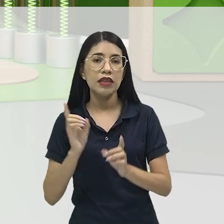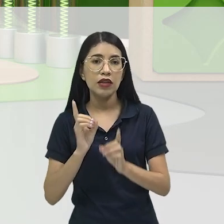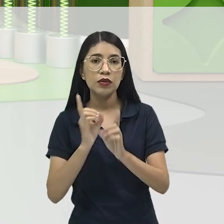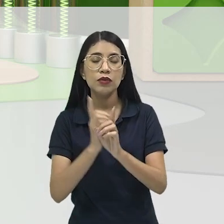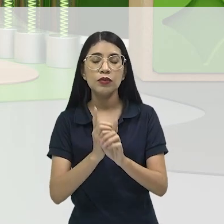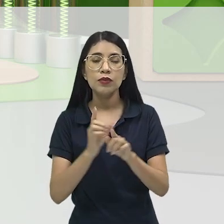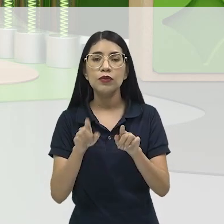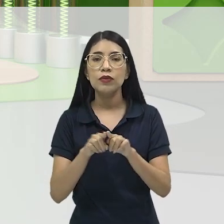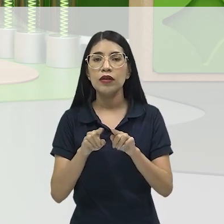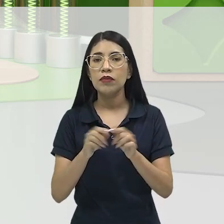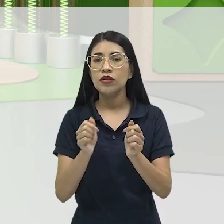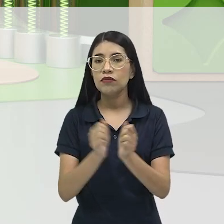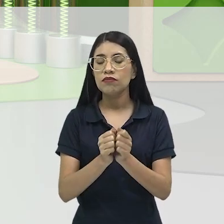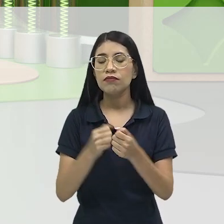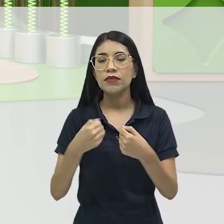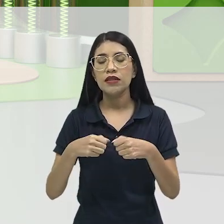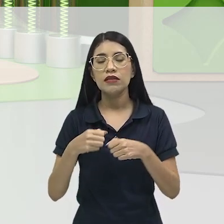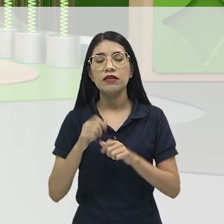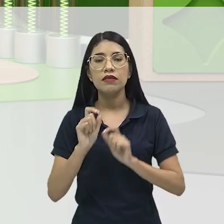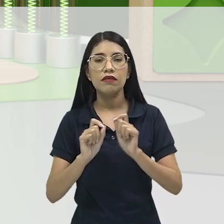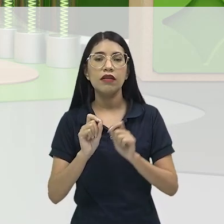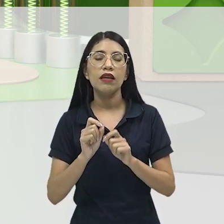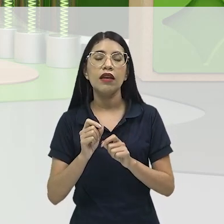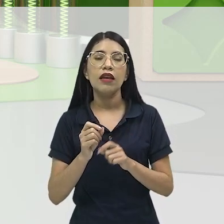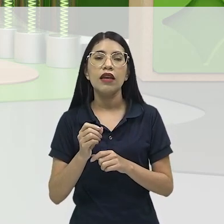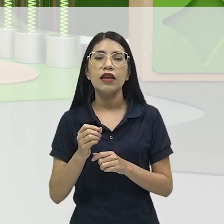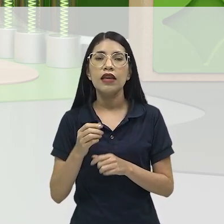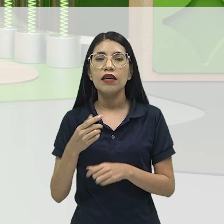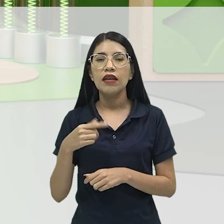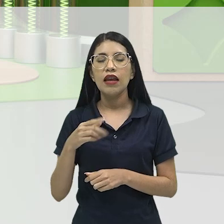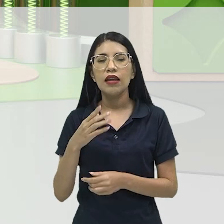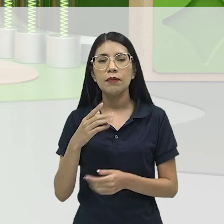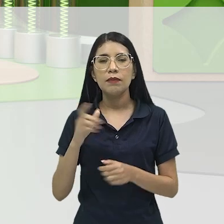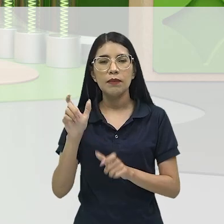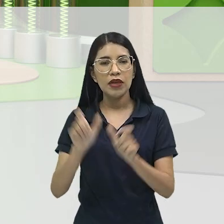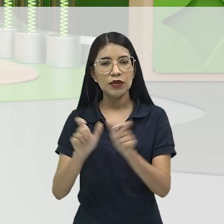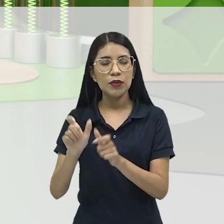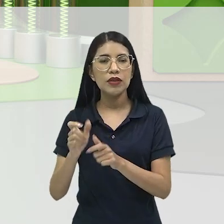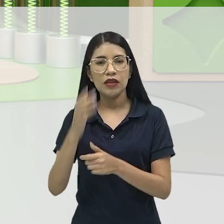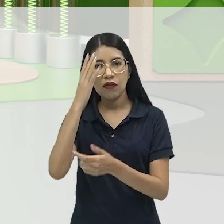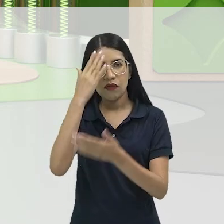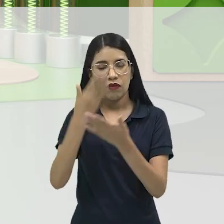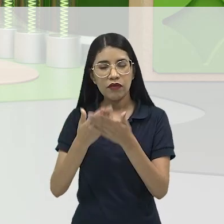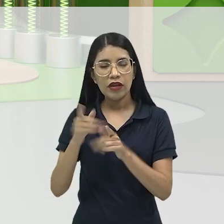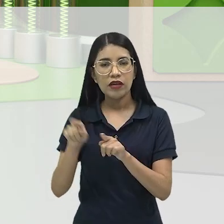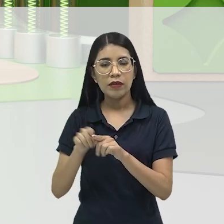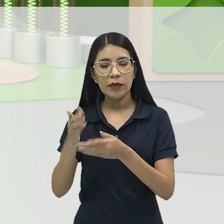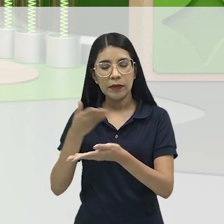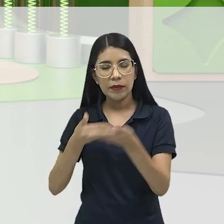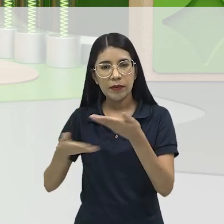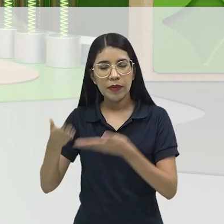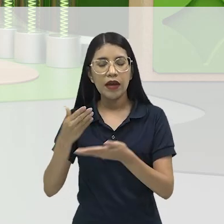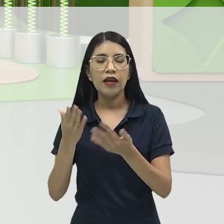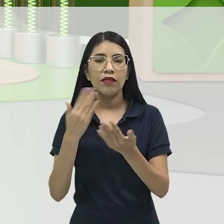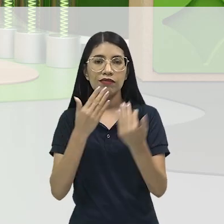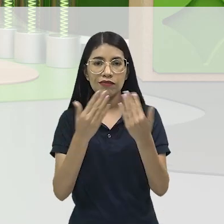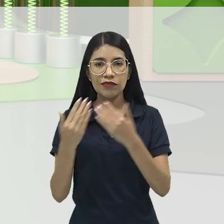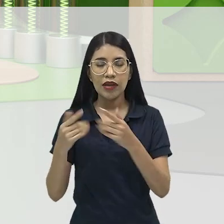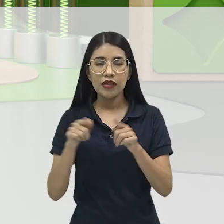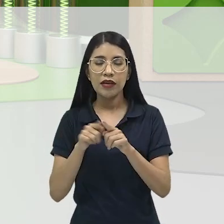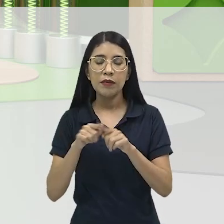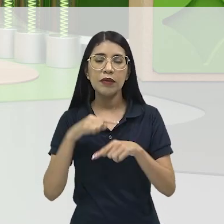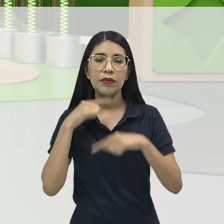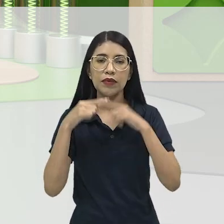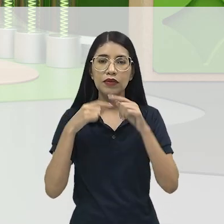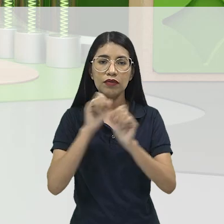é o momento que você deve procurar ainda mais pessoas da sua confiança para conversar, para compartilhar, para tirar as